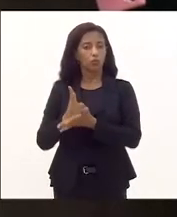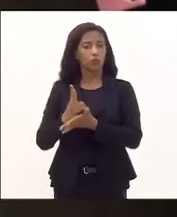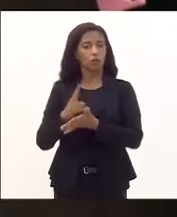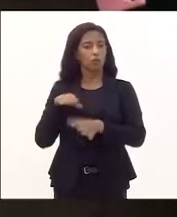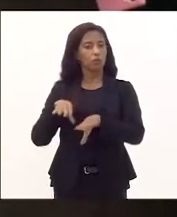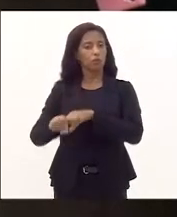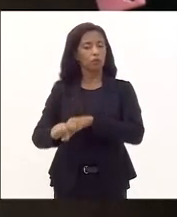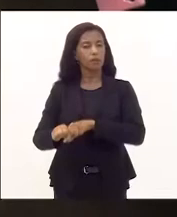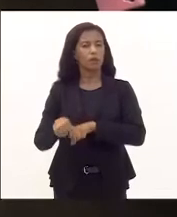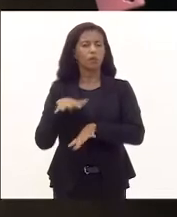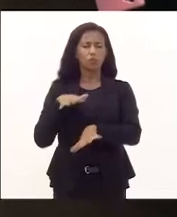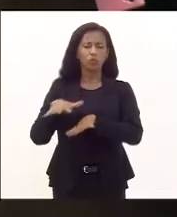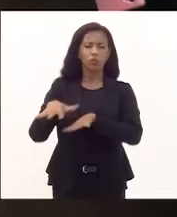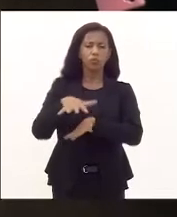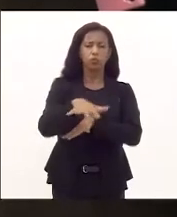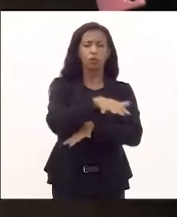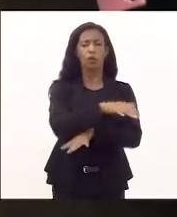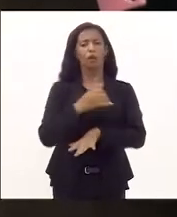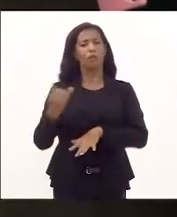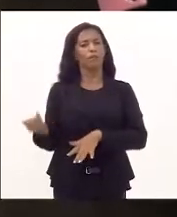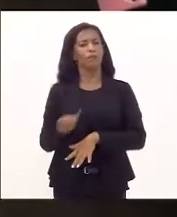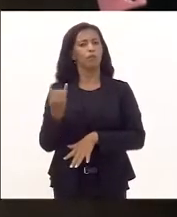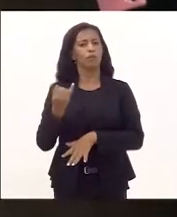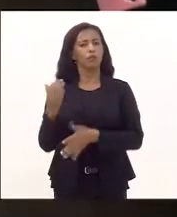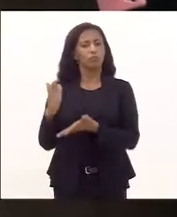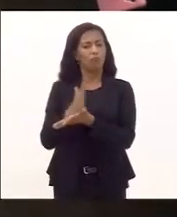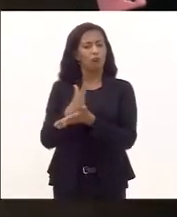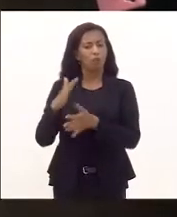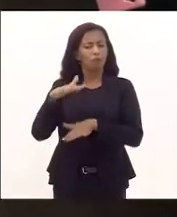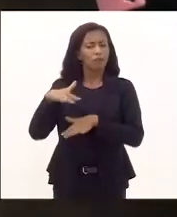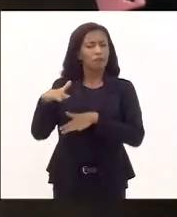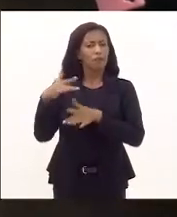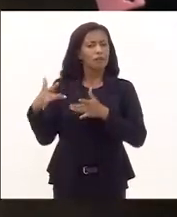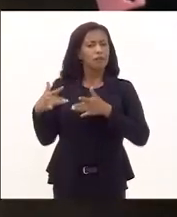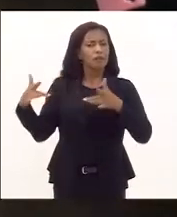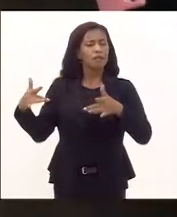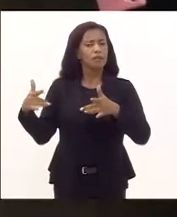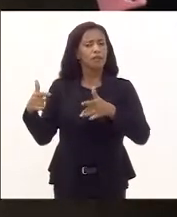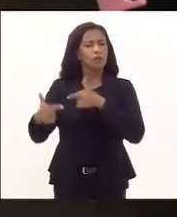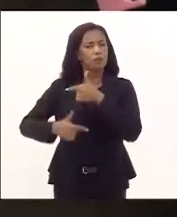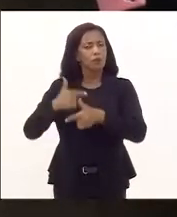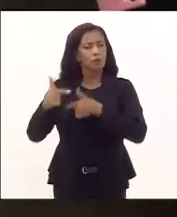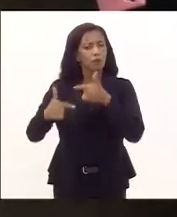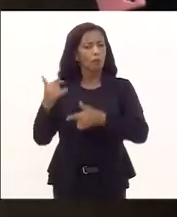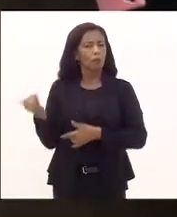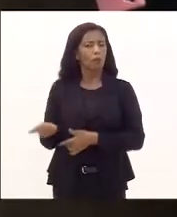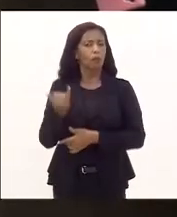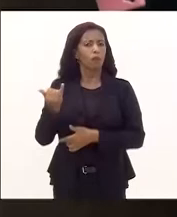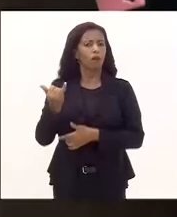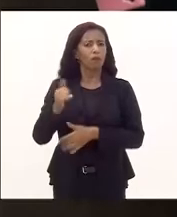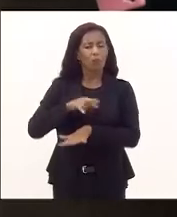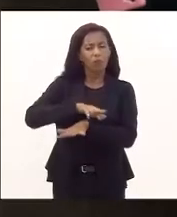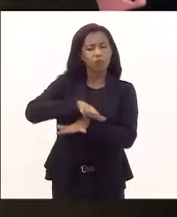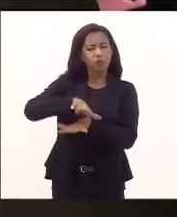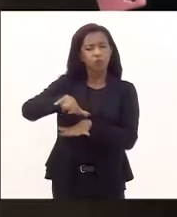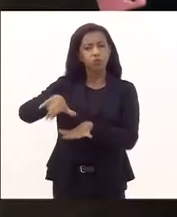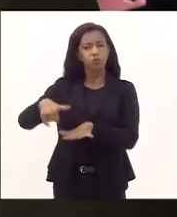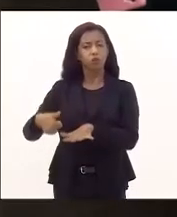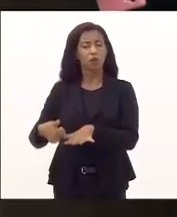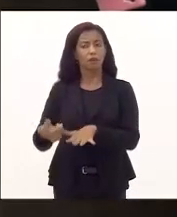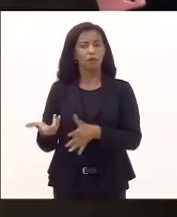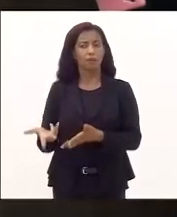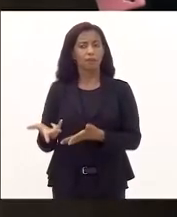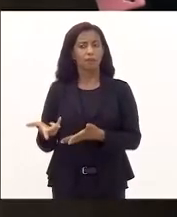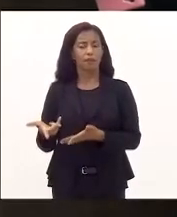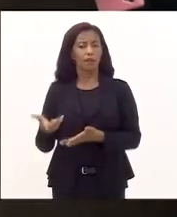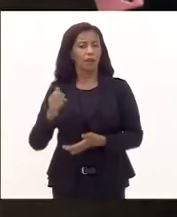né? Em todas as áreas é muito importante. Em algumas áreas muito sensíveis, cujo trabalho é muito complexo, envolve muitas variáveis, né? Ter